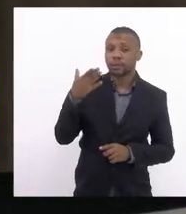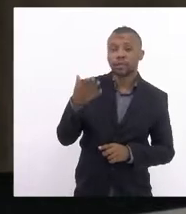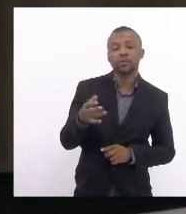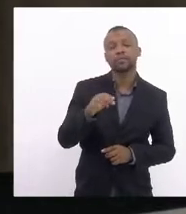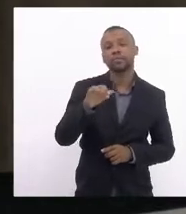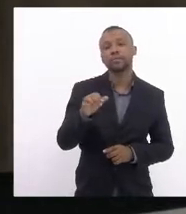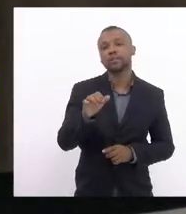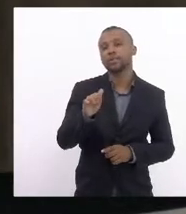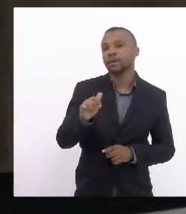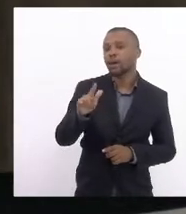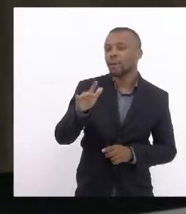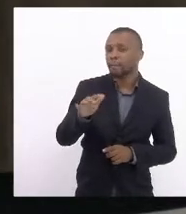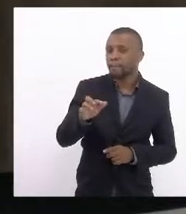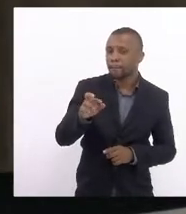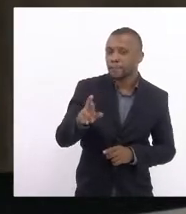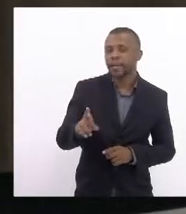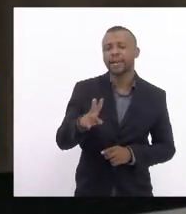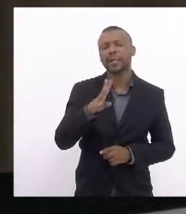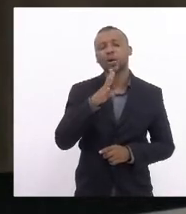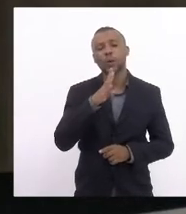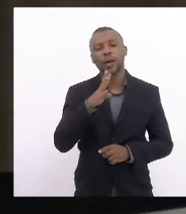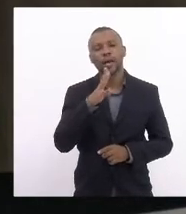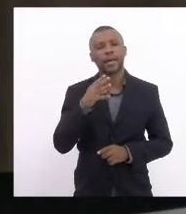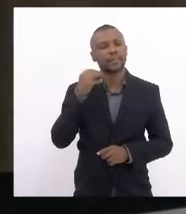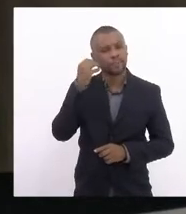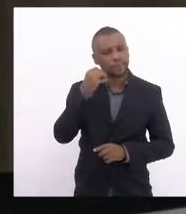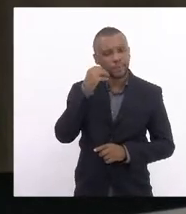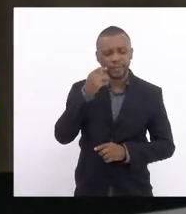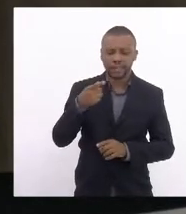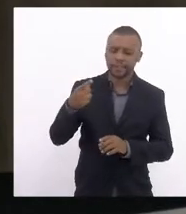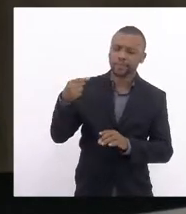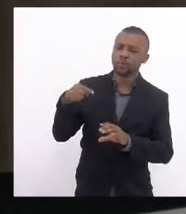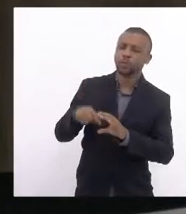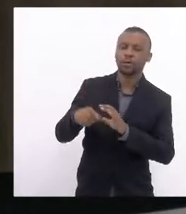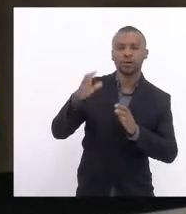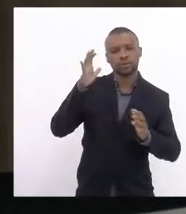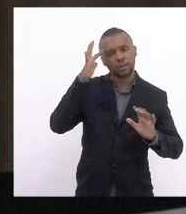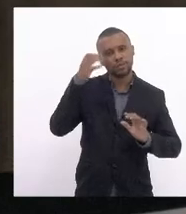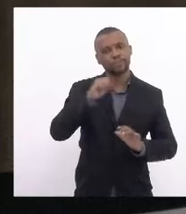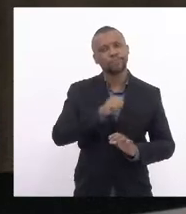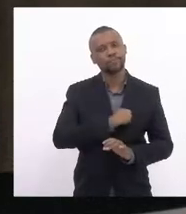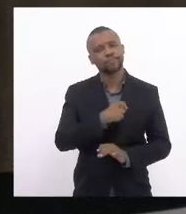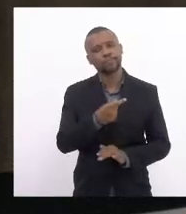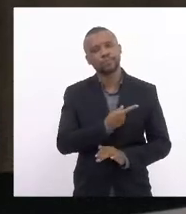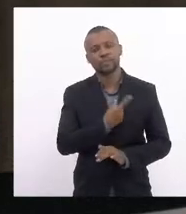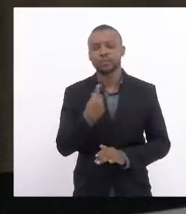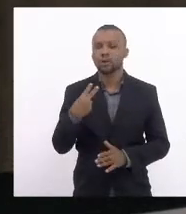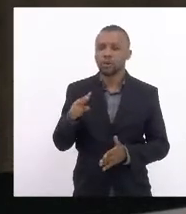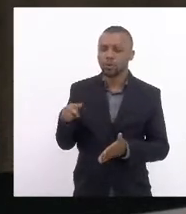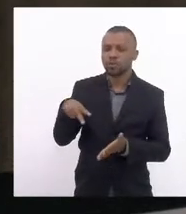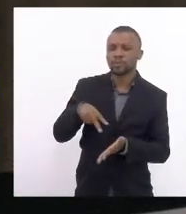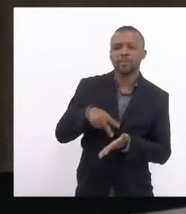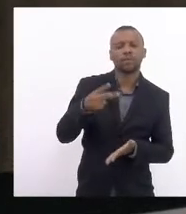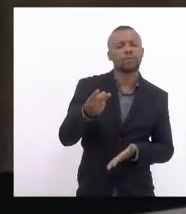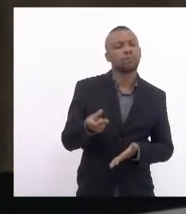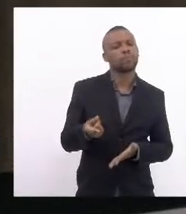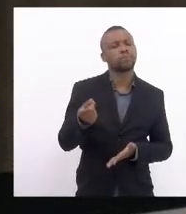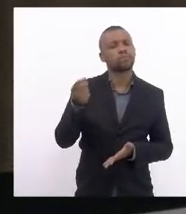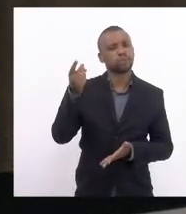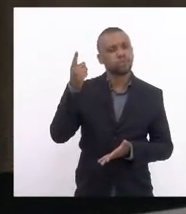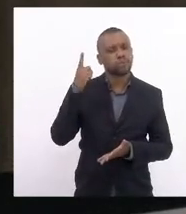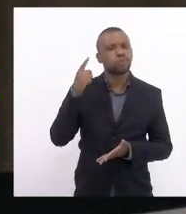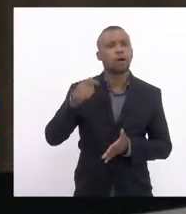São Gonçalo e conhece bem a situação de São Gonçalo. O Clube Tamoio, eu estive há muito tempo atrás,